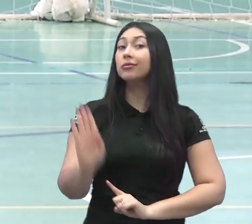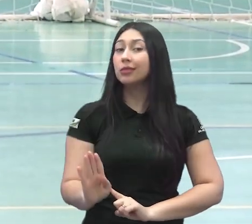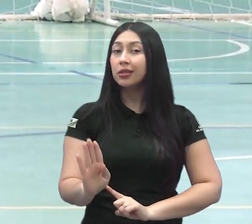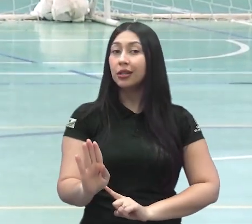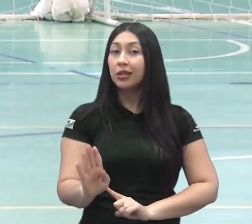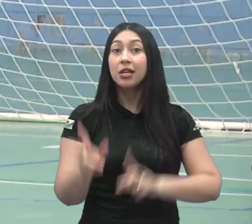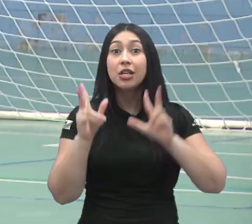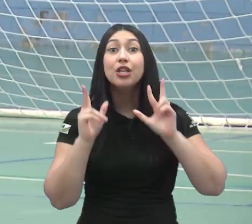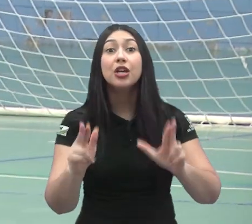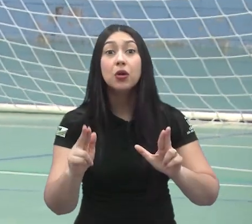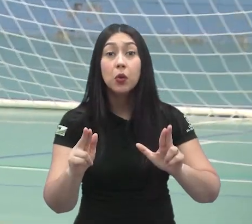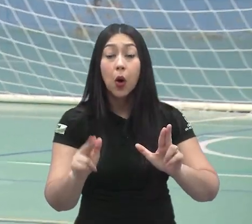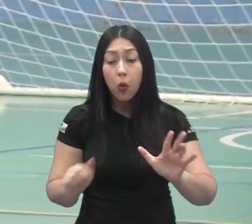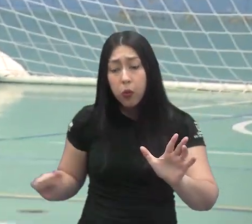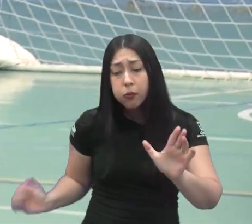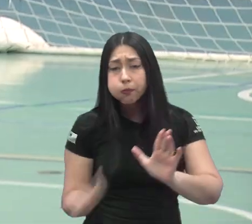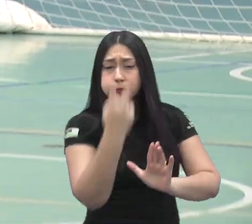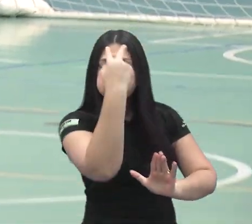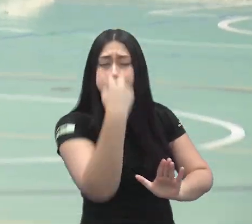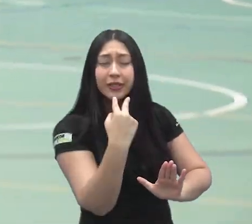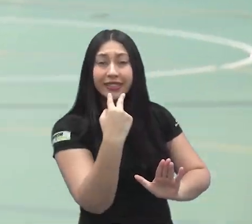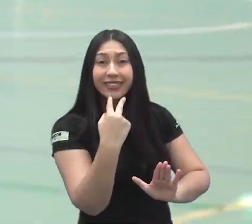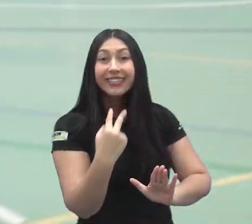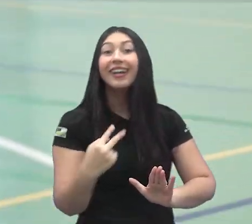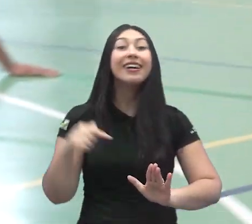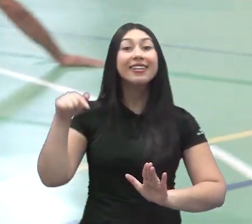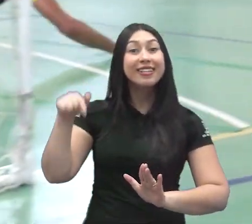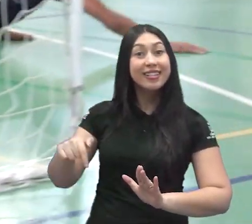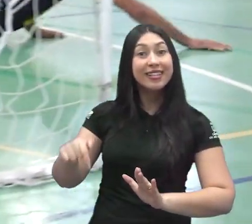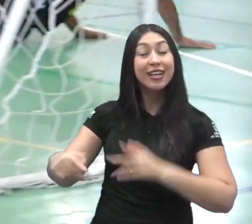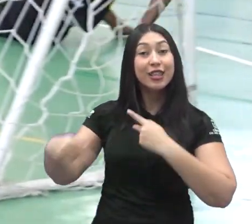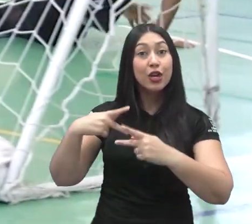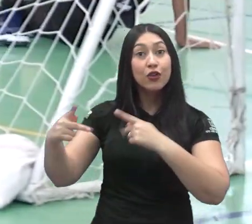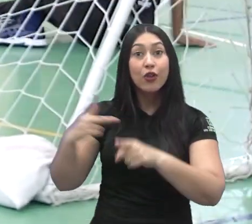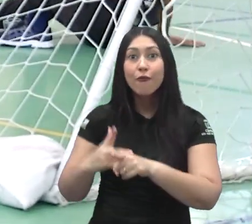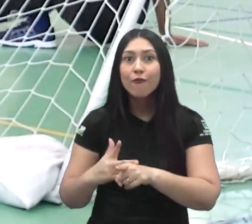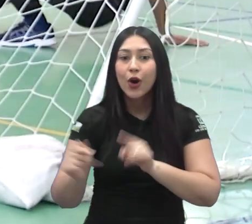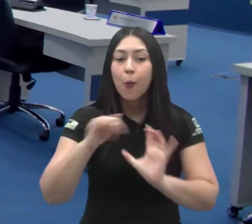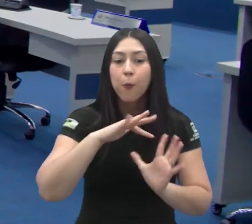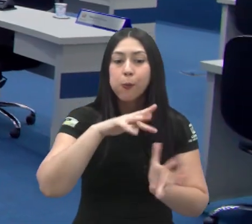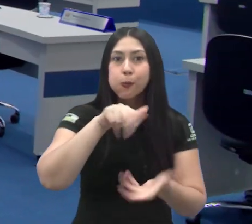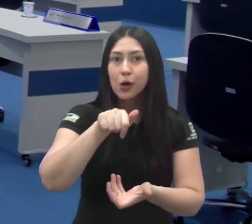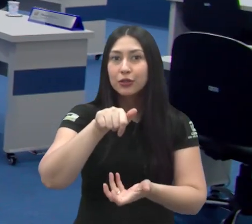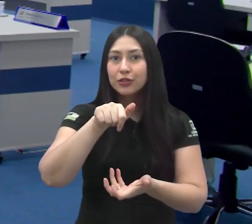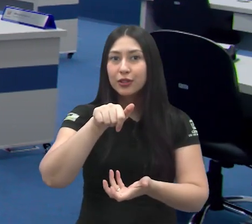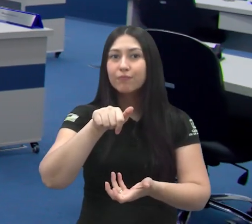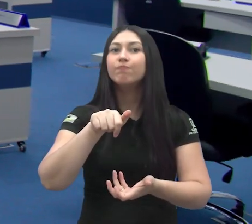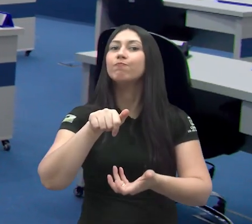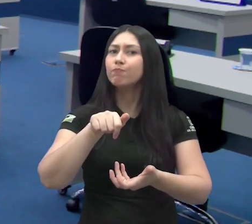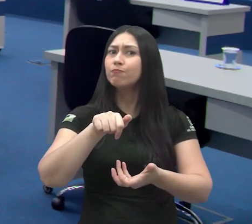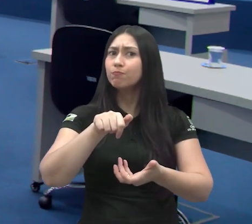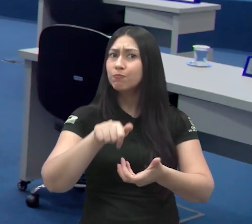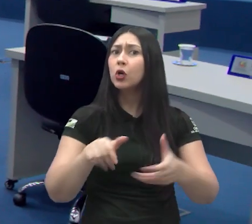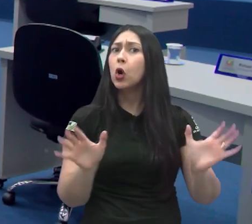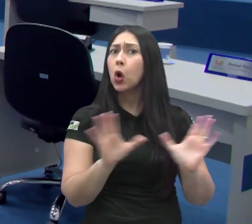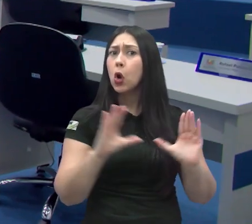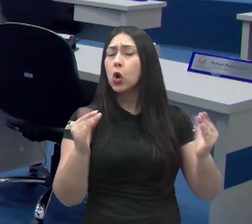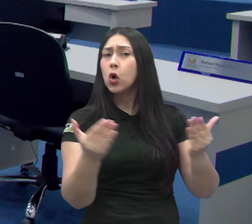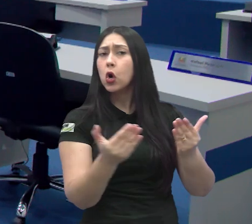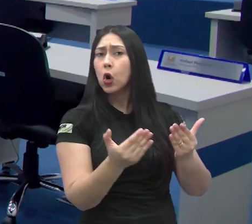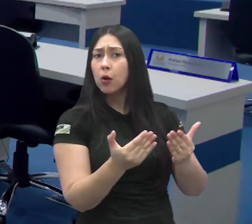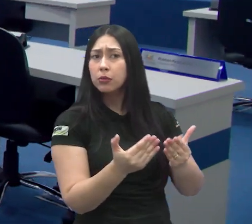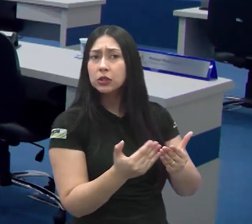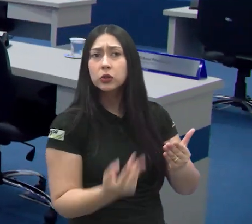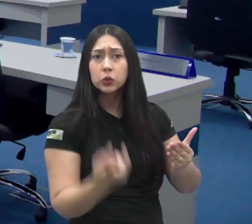nível nacional. No caso do goalball, o time joseense foi campeão mundial. As marcas não passam despercebidas